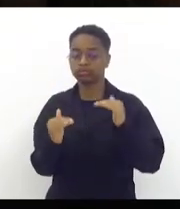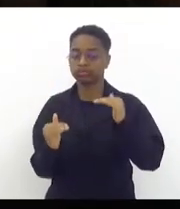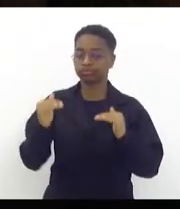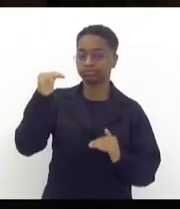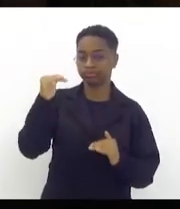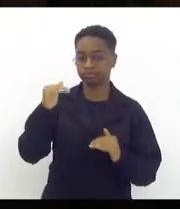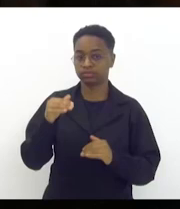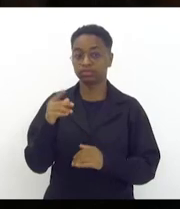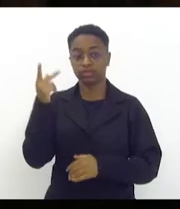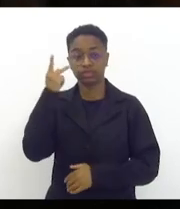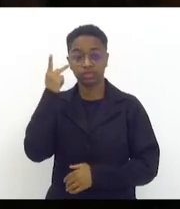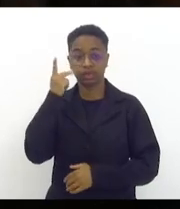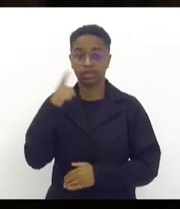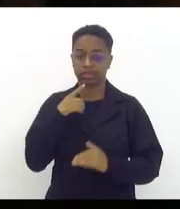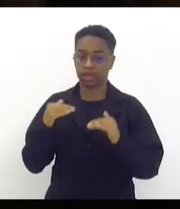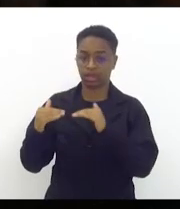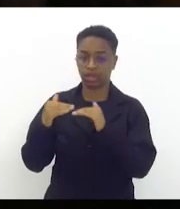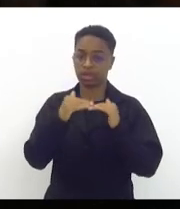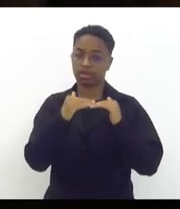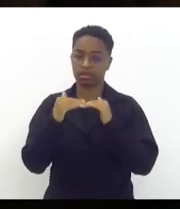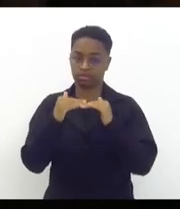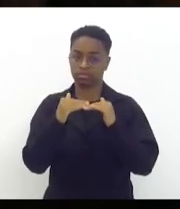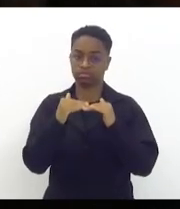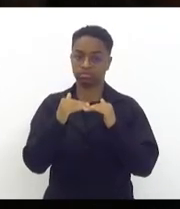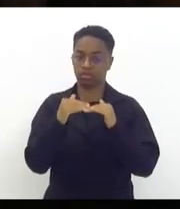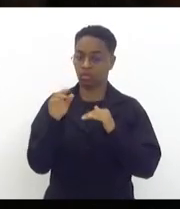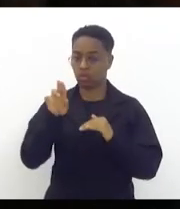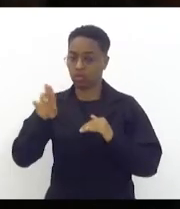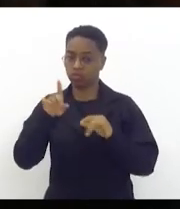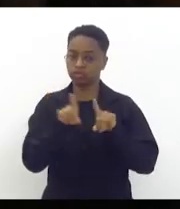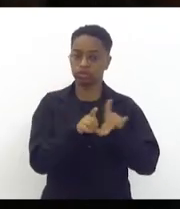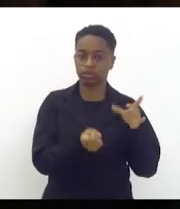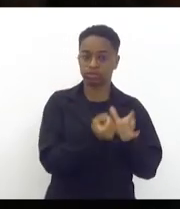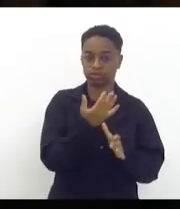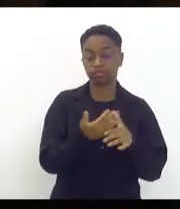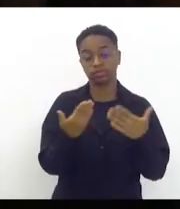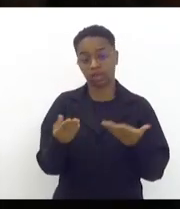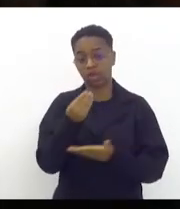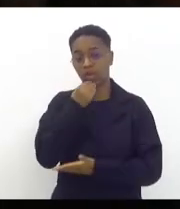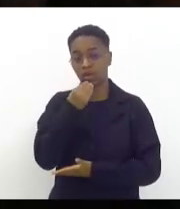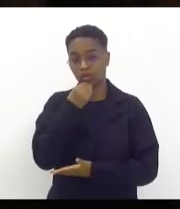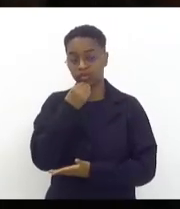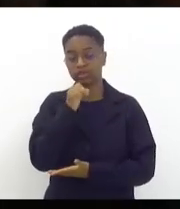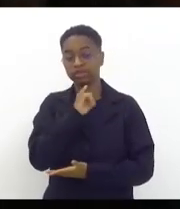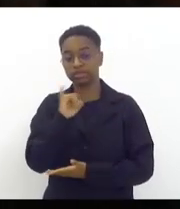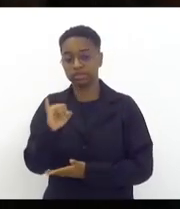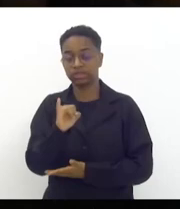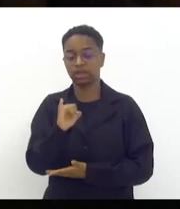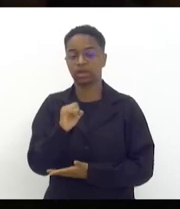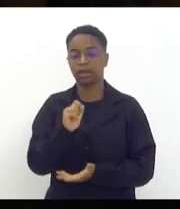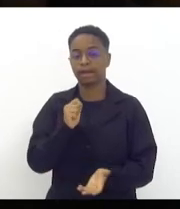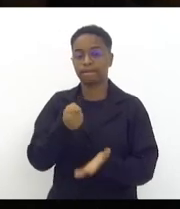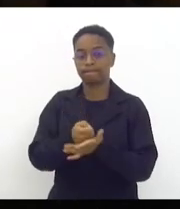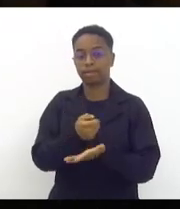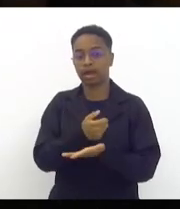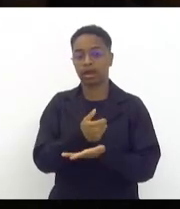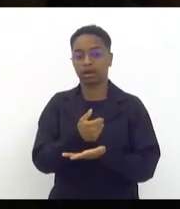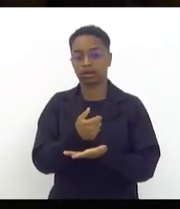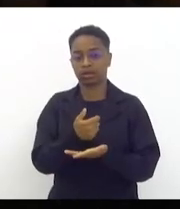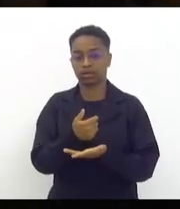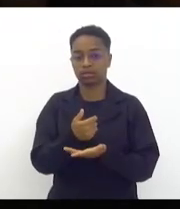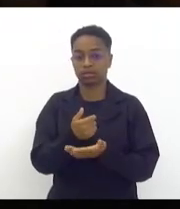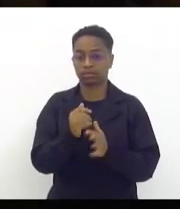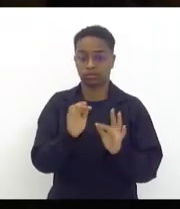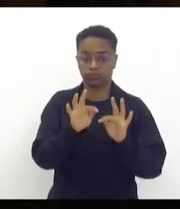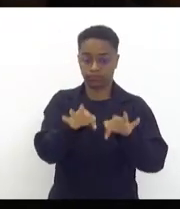São Paulo tem um equilíbrio entre produção e consumo. Então, claro, tributar no destino é muito bom